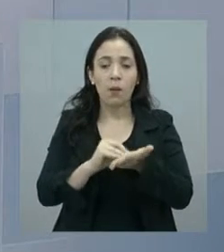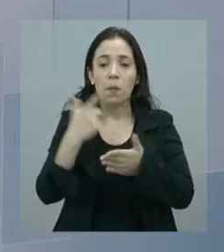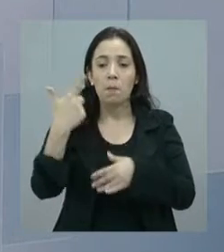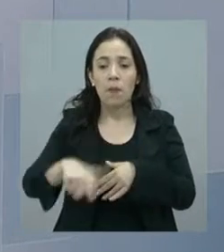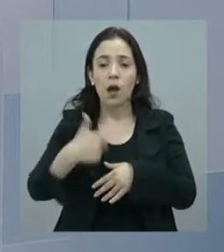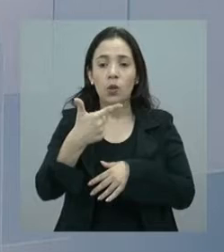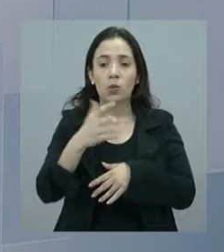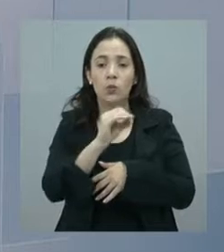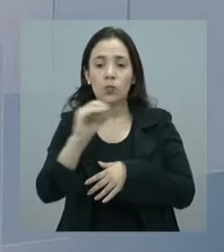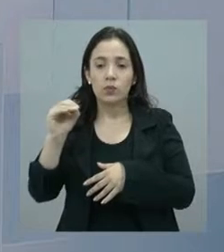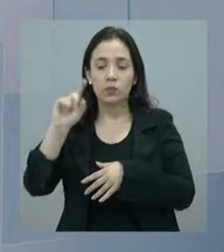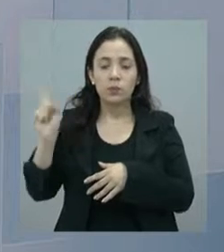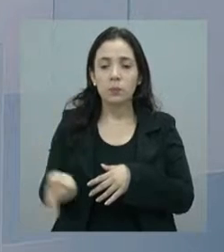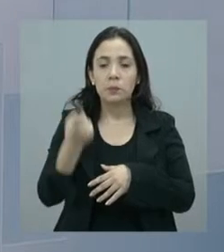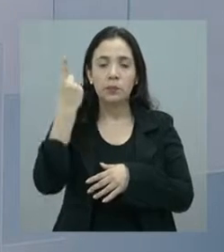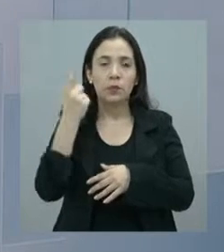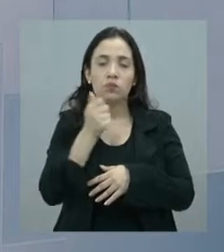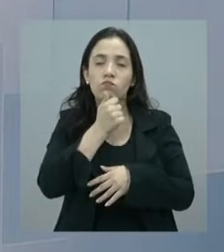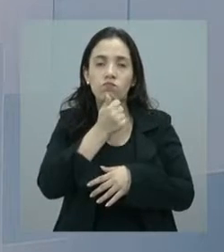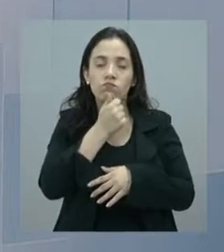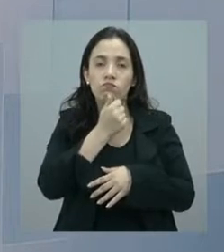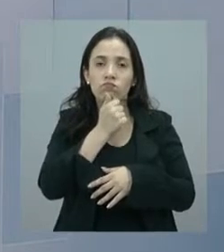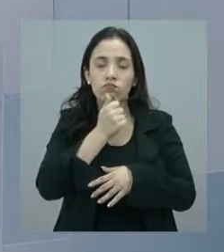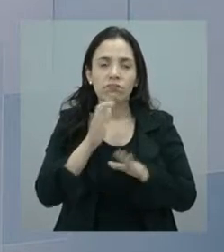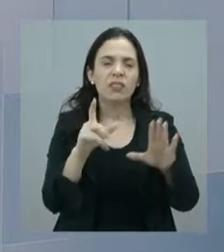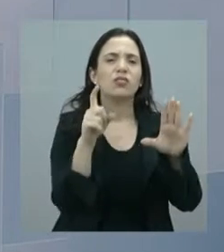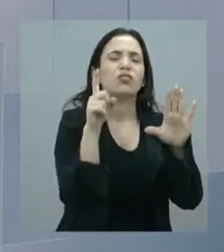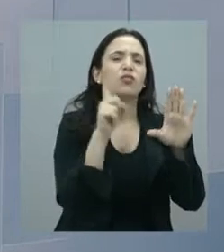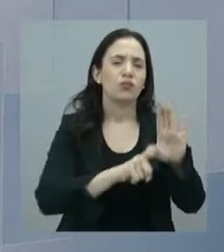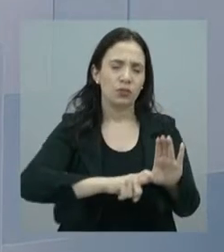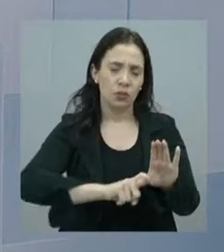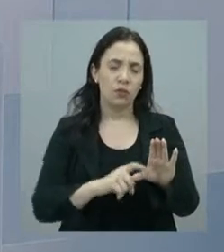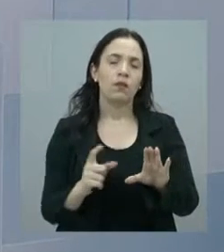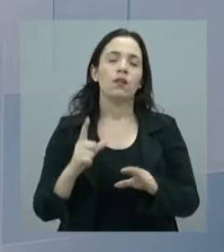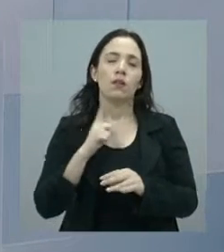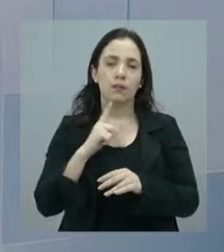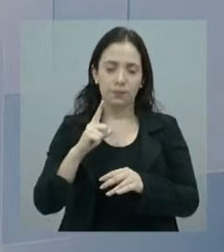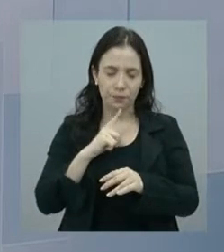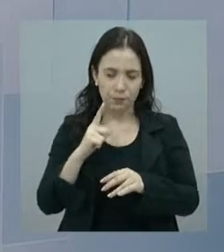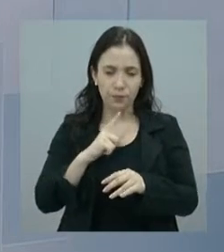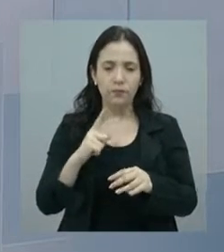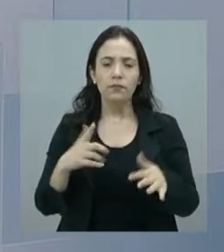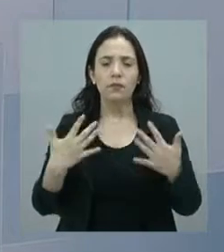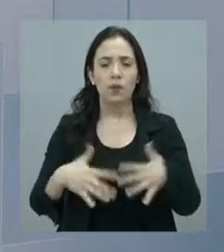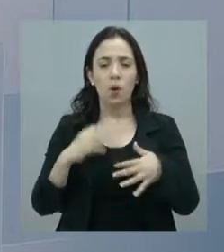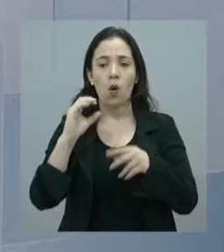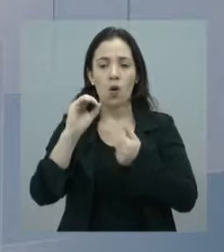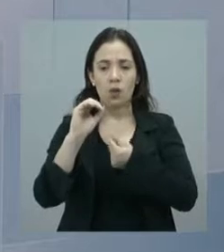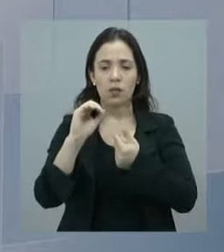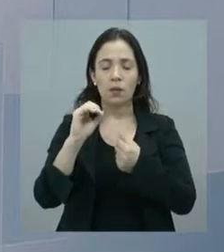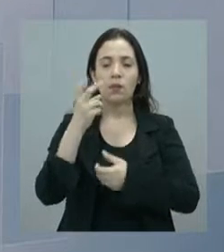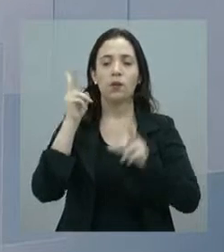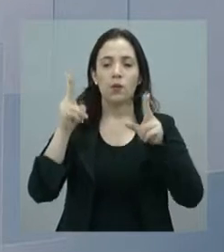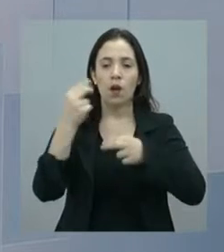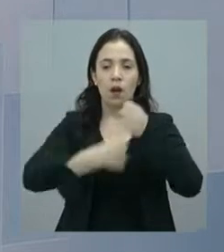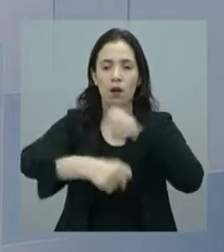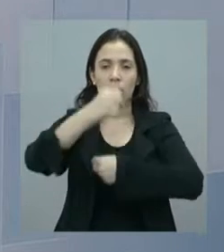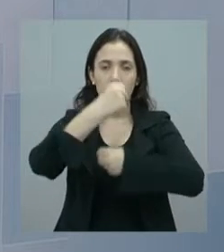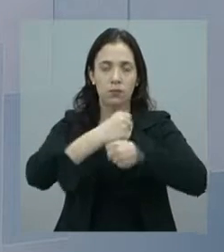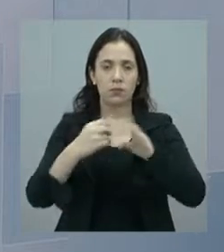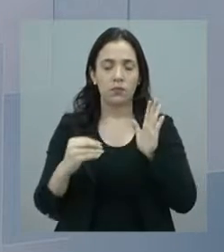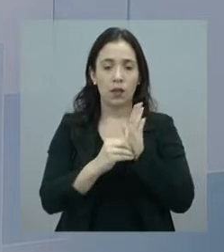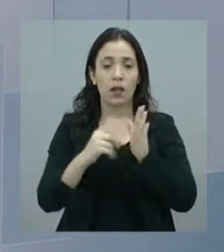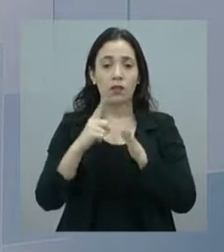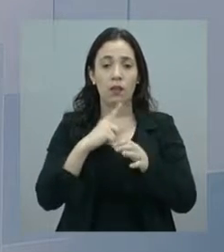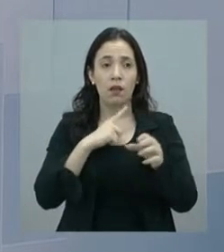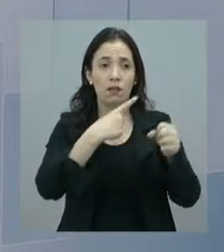200 milhões para colocar ainda. Mas o déficit é muito grande. Vão botar o mesmo orçamento do ano passado, mas não vão pagar os restos a pagar. Tem município aí